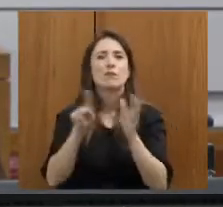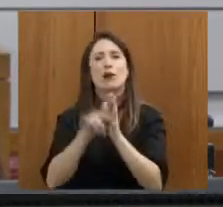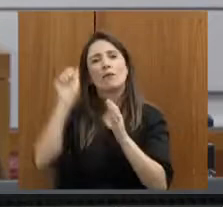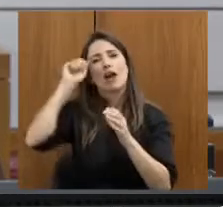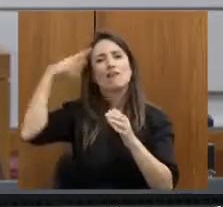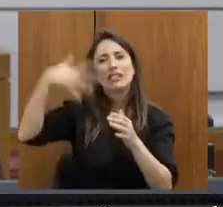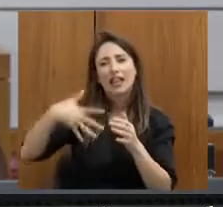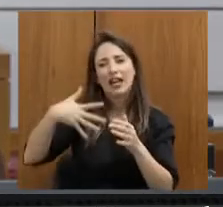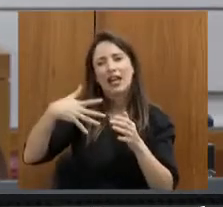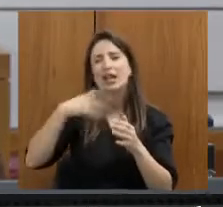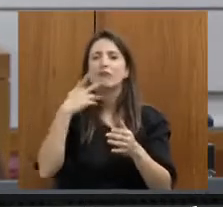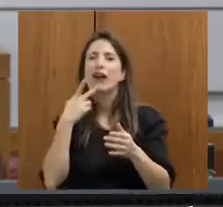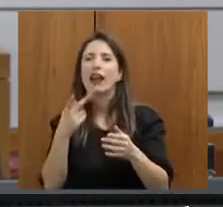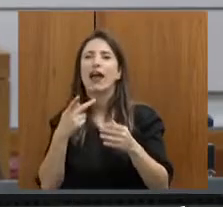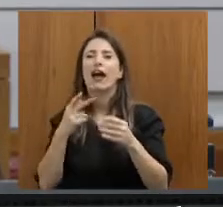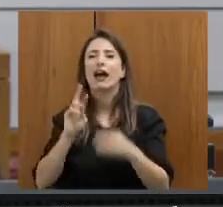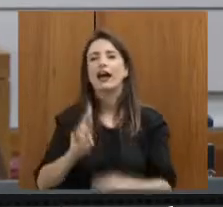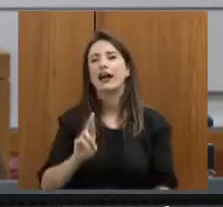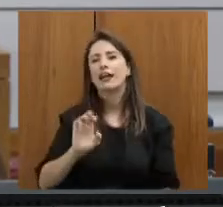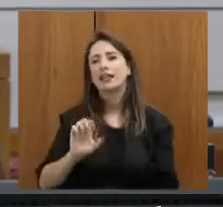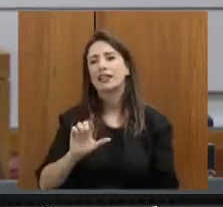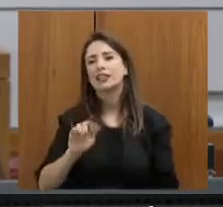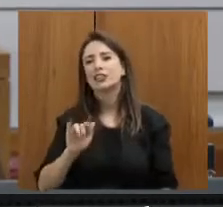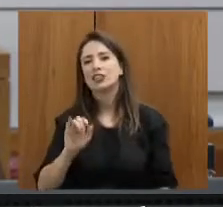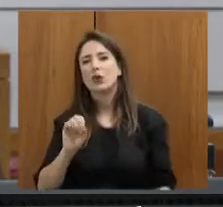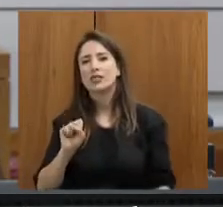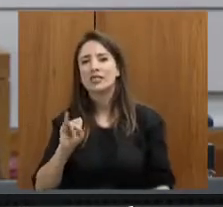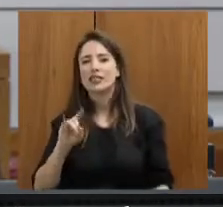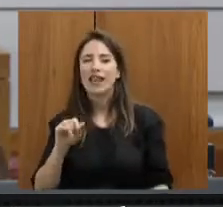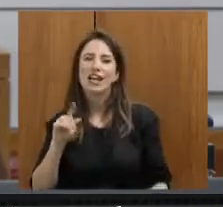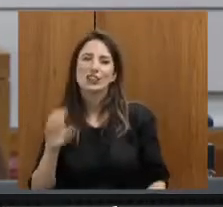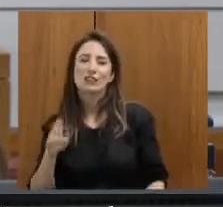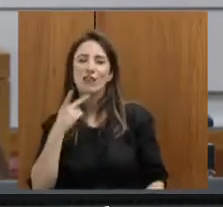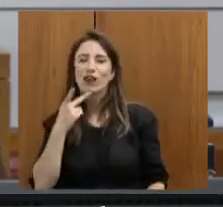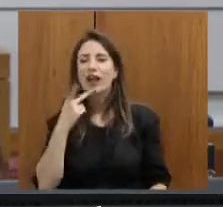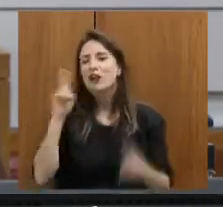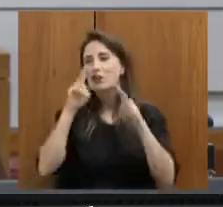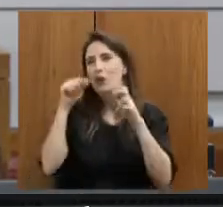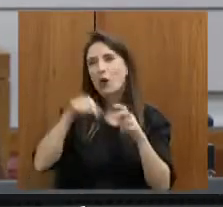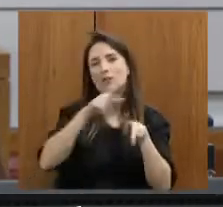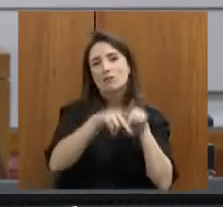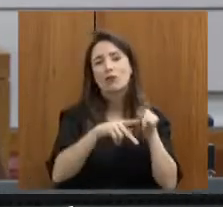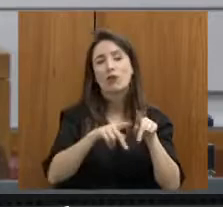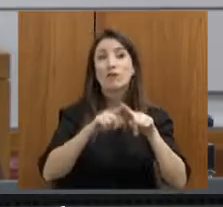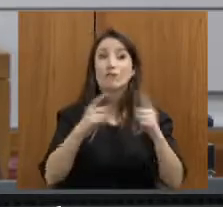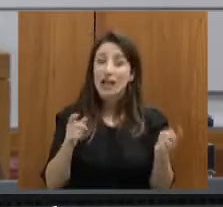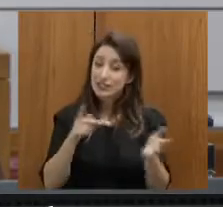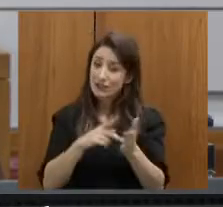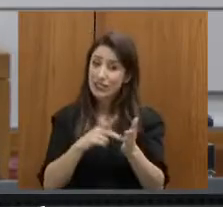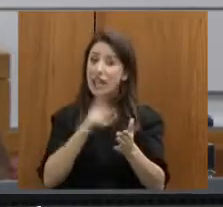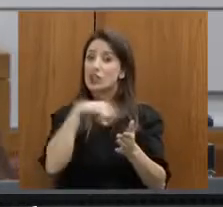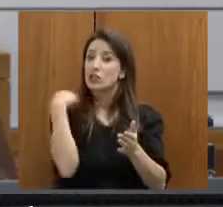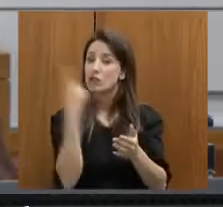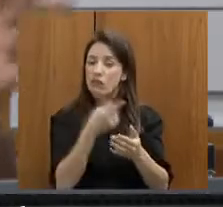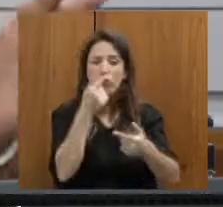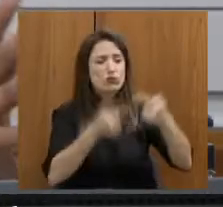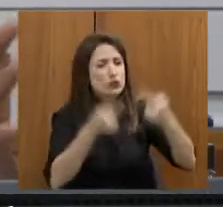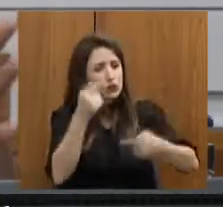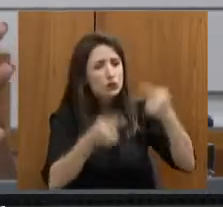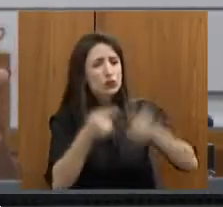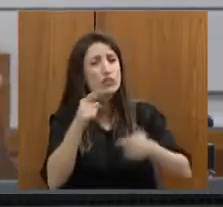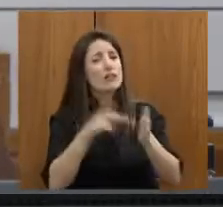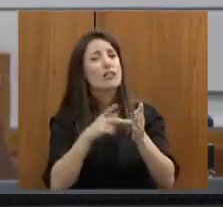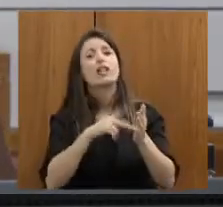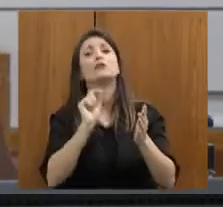religiosidade que tem na sua prática desse povo mas nozinhos aqui te conto povo o nosso